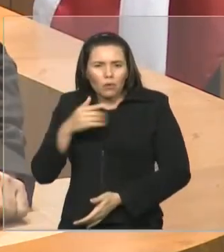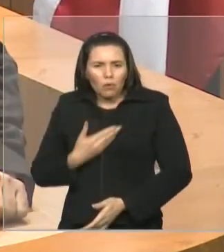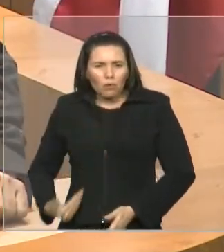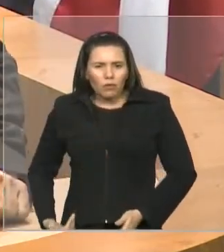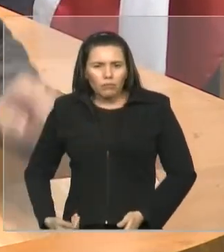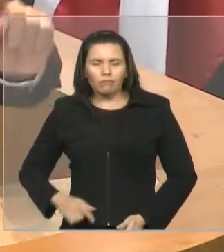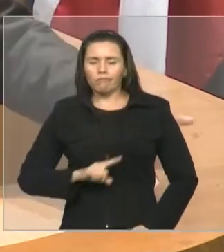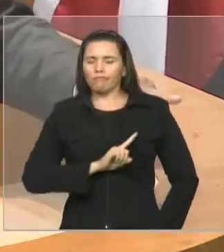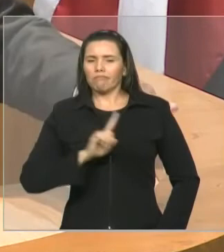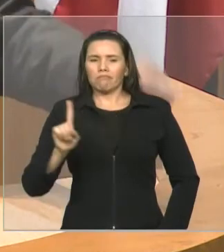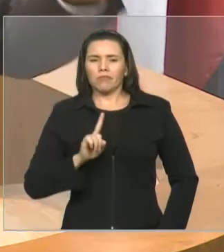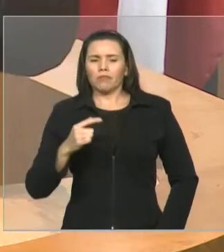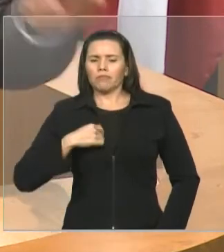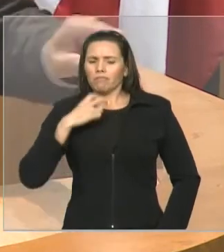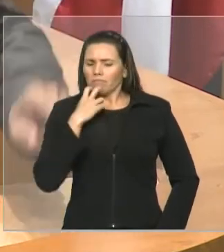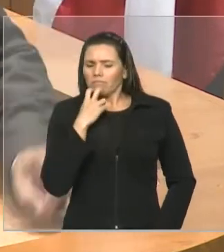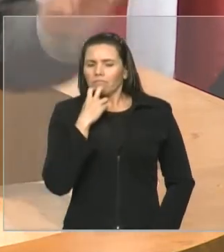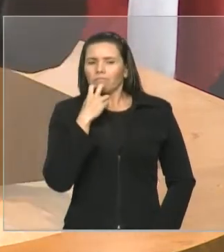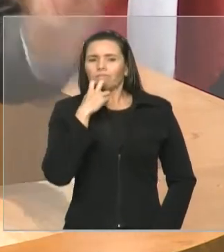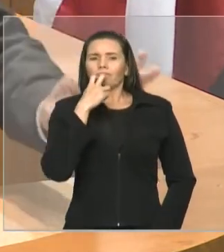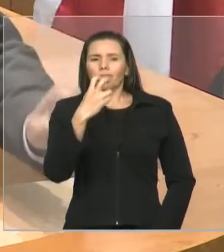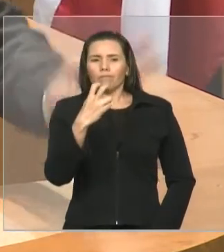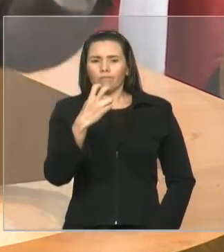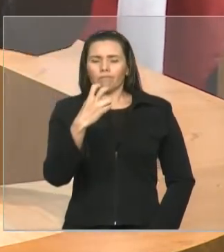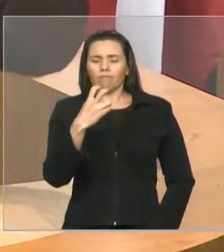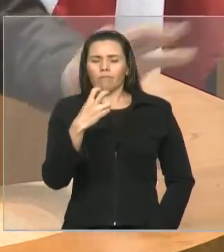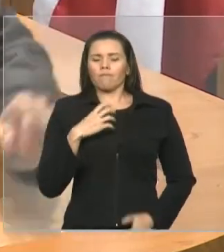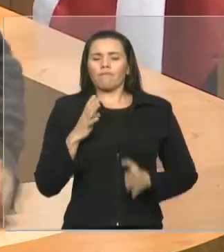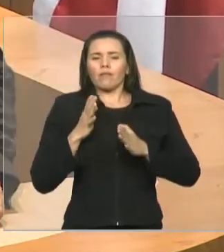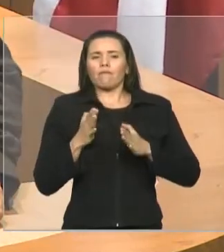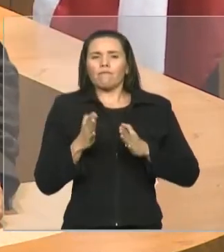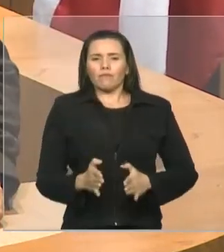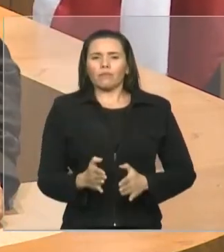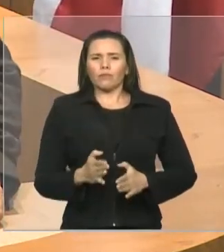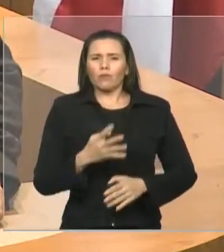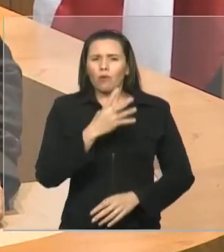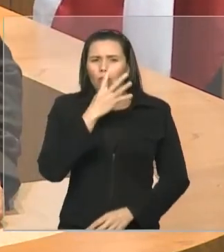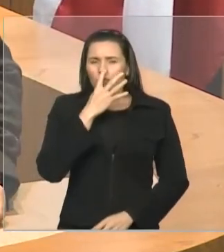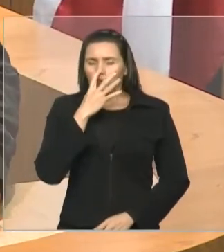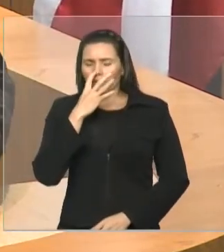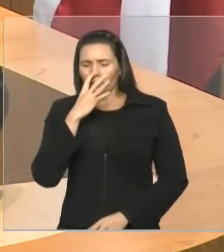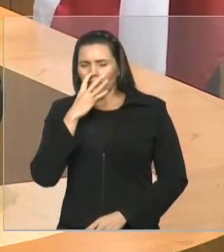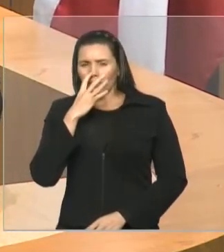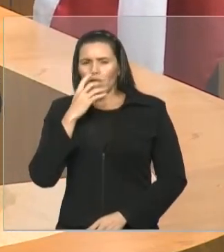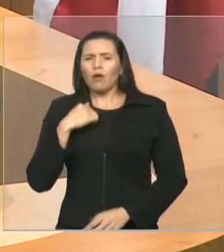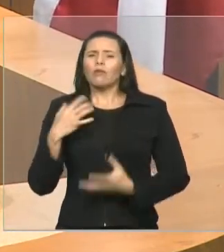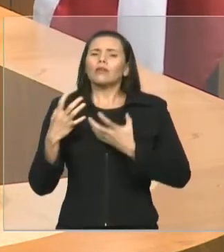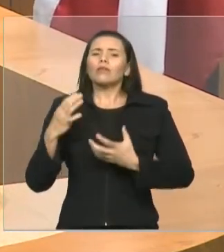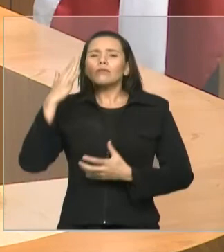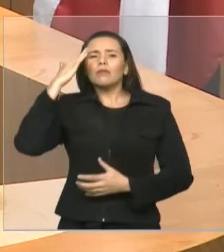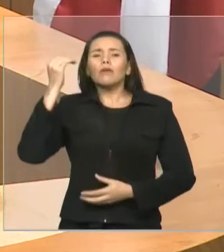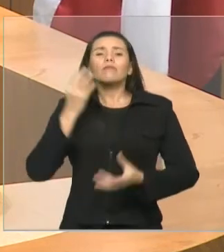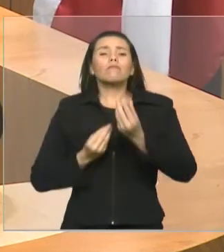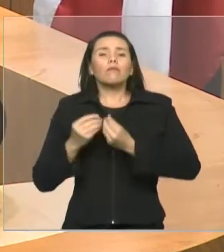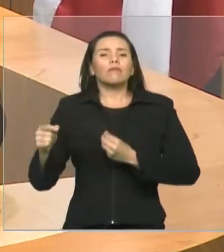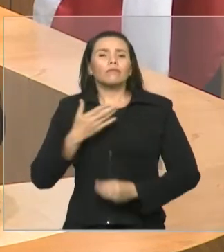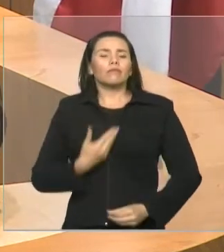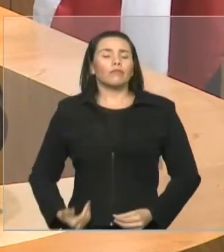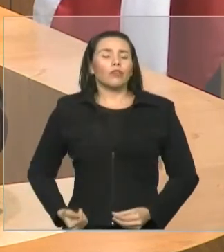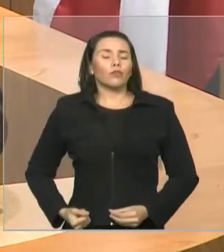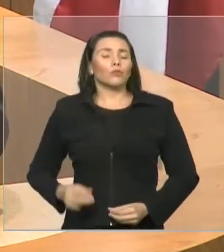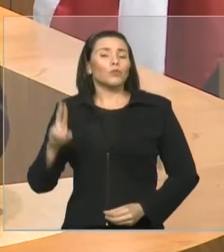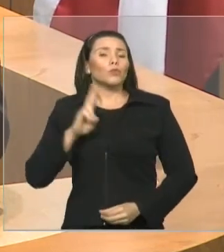permitir. Estamos aqui, sim, firmes e vigilantes para a boa aplicação do dinheiro público e de olho nas ações